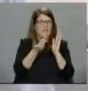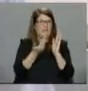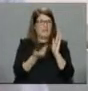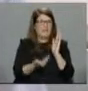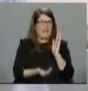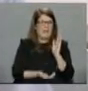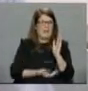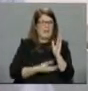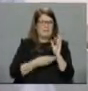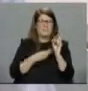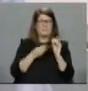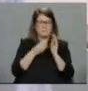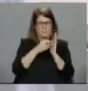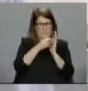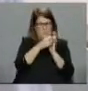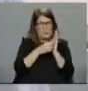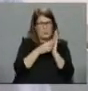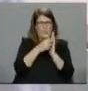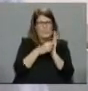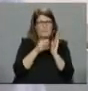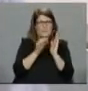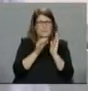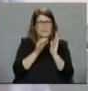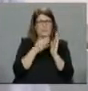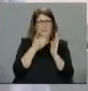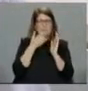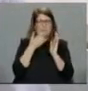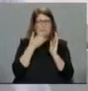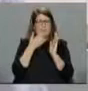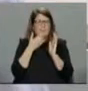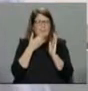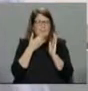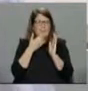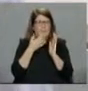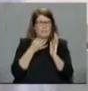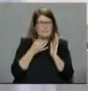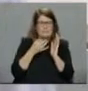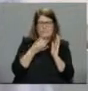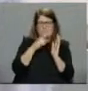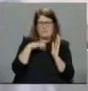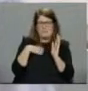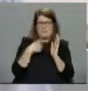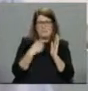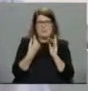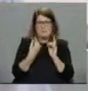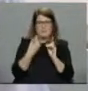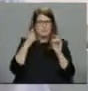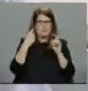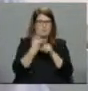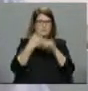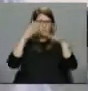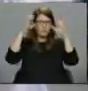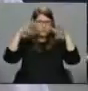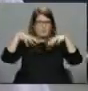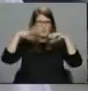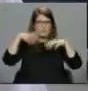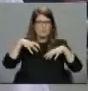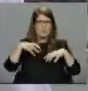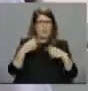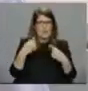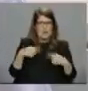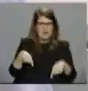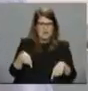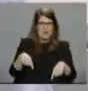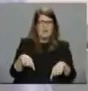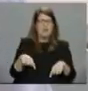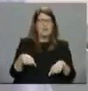os bolores, as infiltrações, chove inclusive dentro de algumas divisões. Depois, a nível do espaço